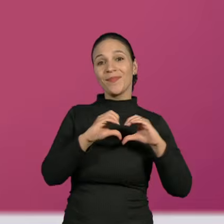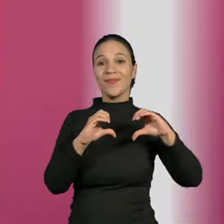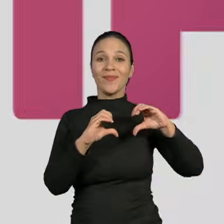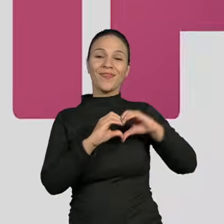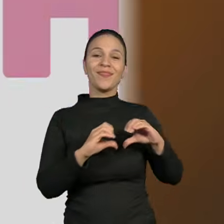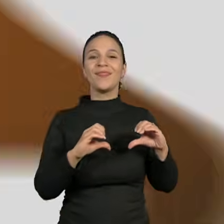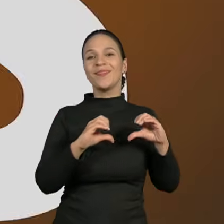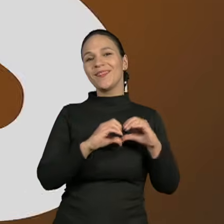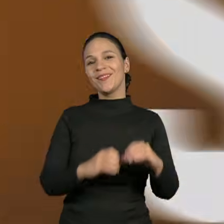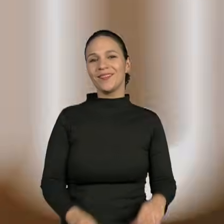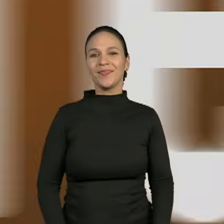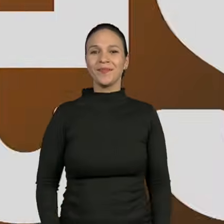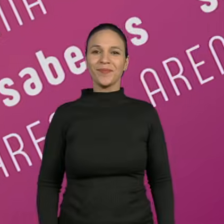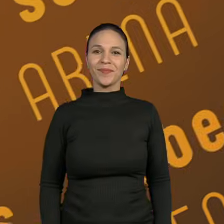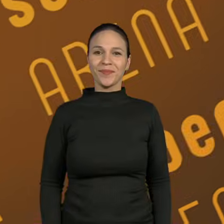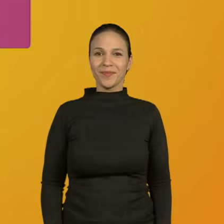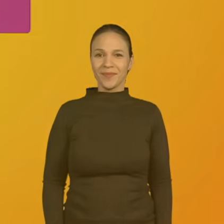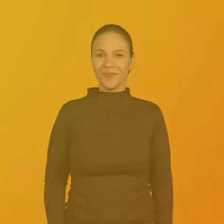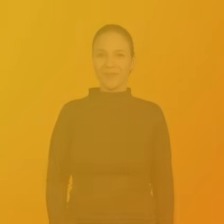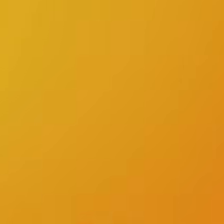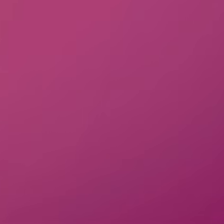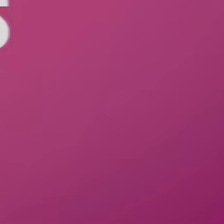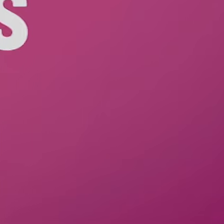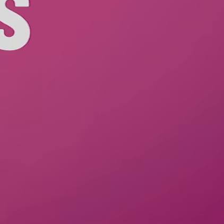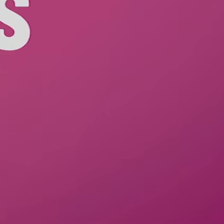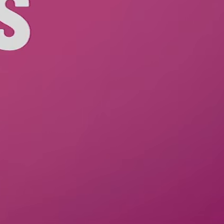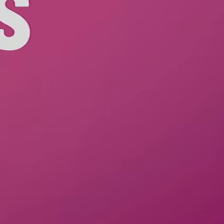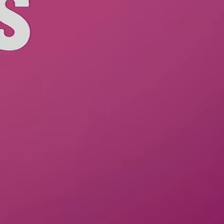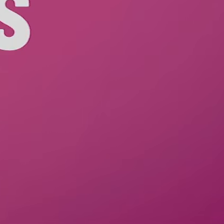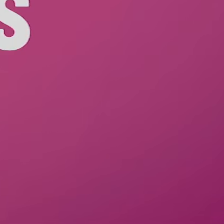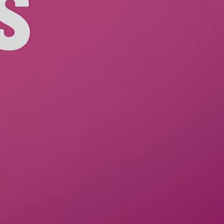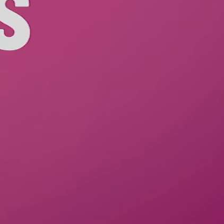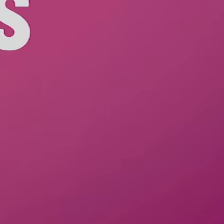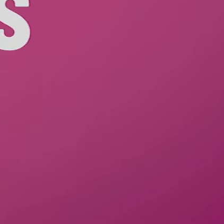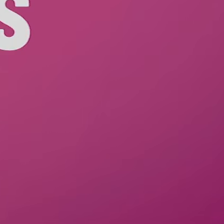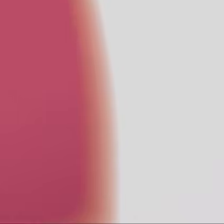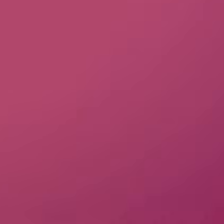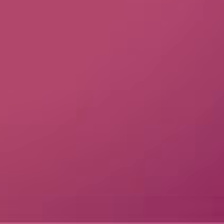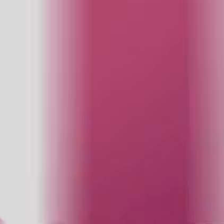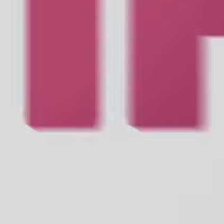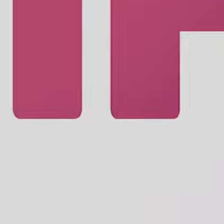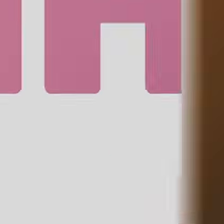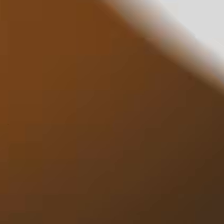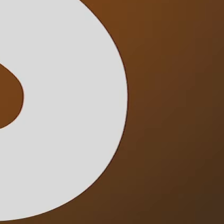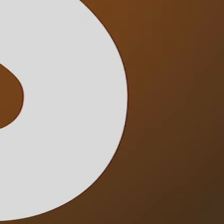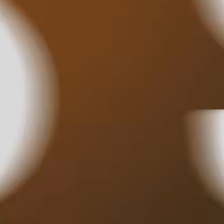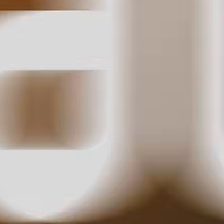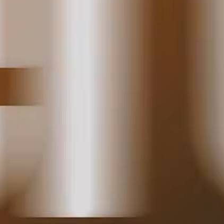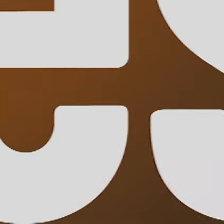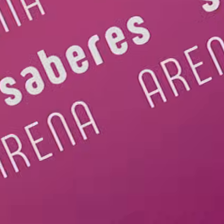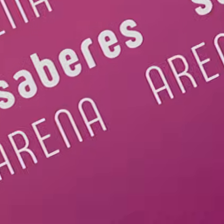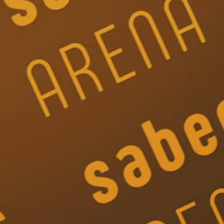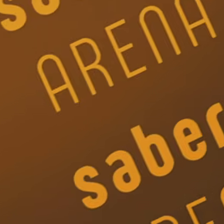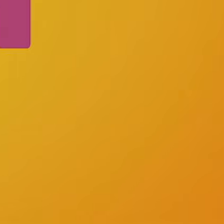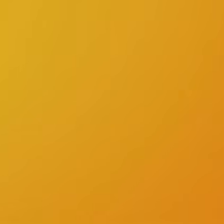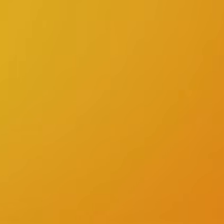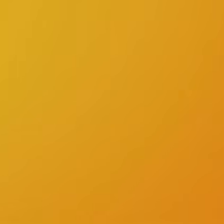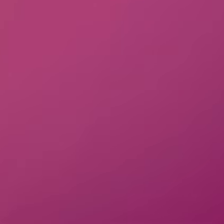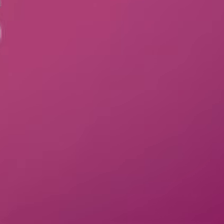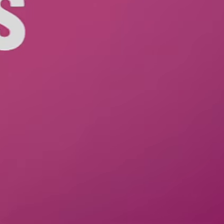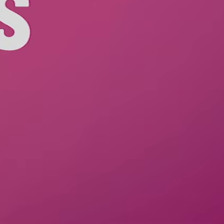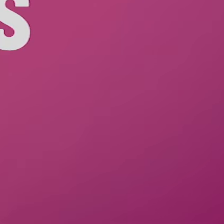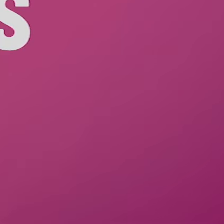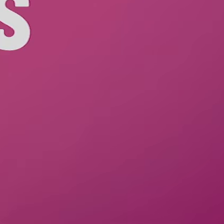Tum, tum, tum, minha paixão, pra onde eu for, faça minha eterna criança. I've heard there was a